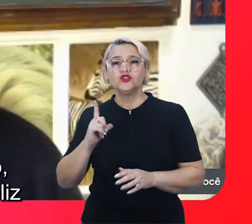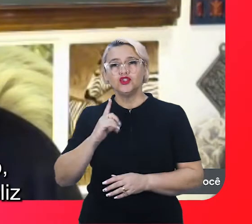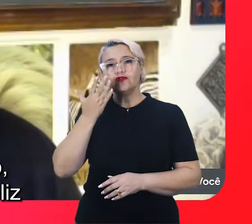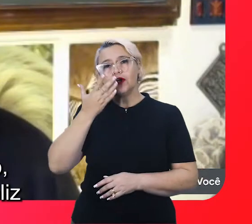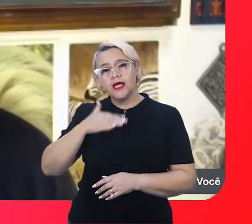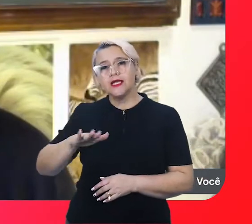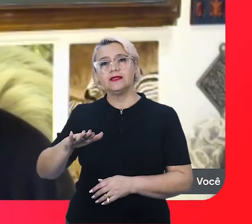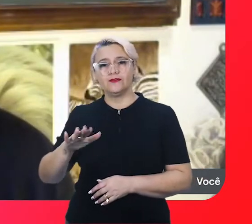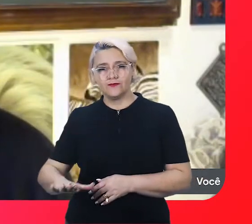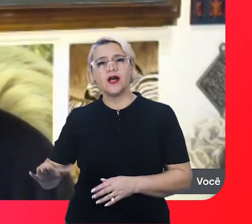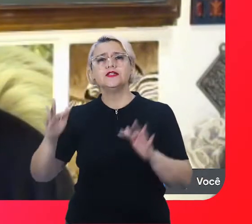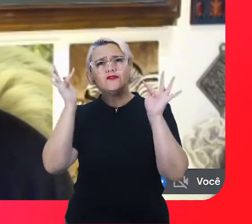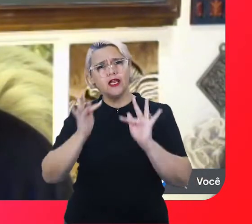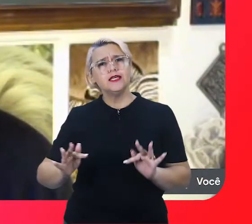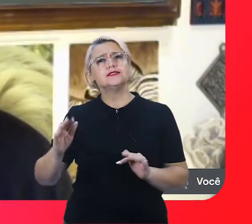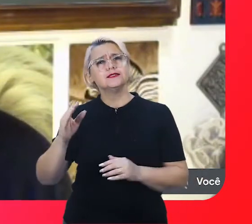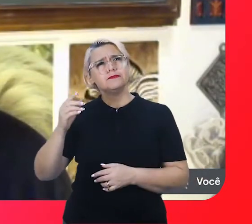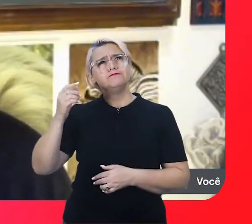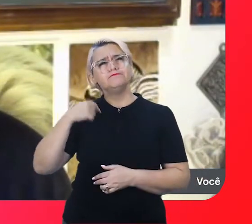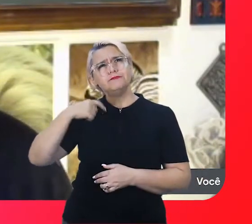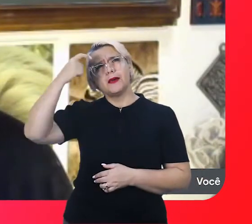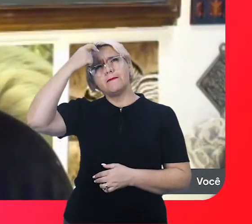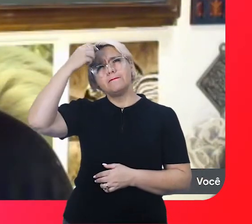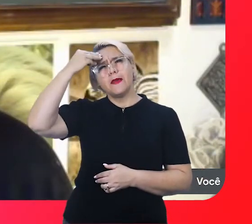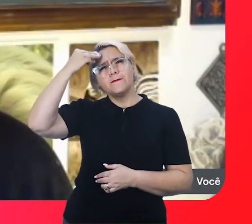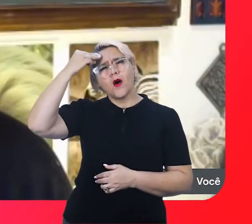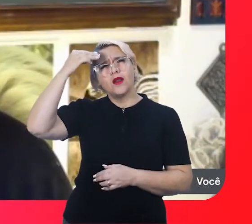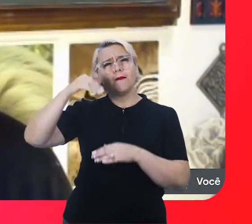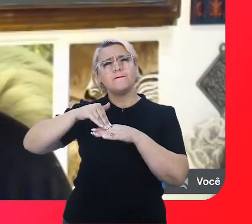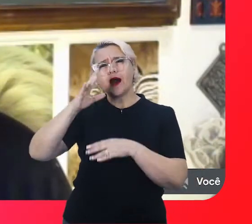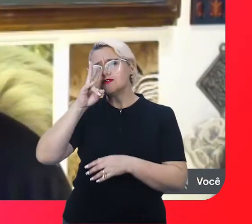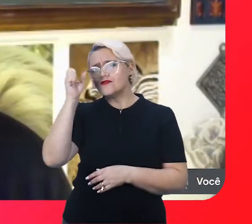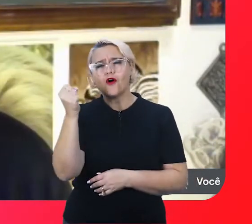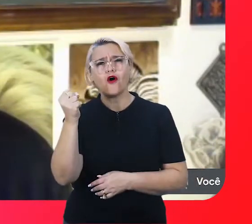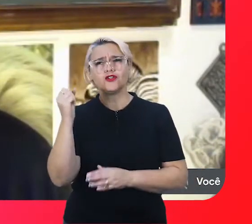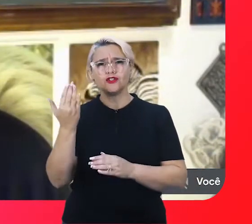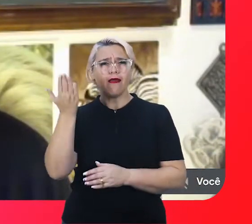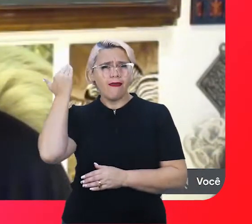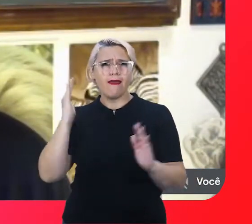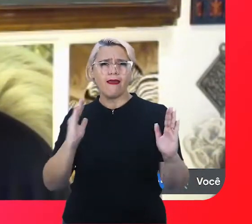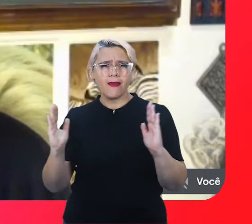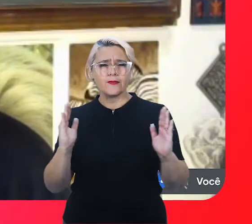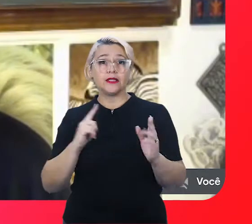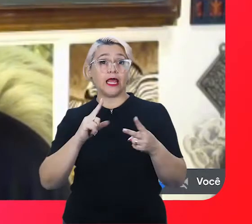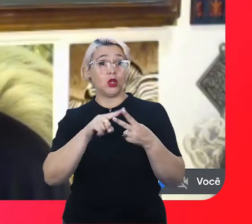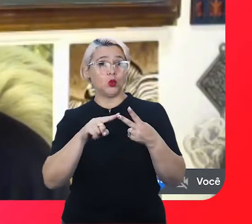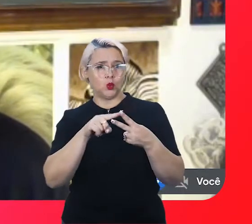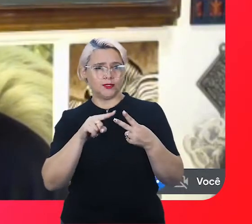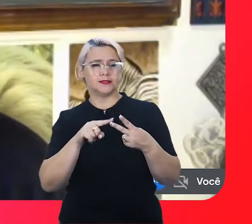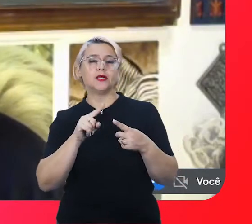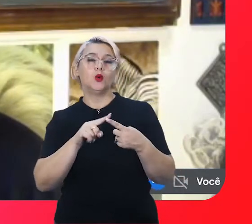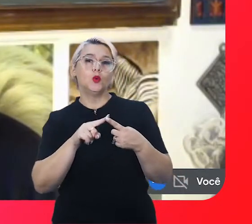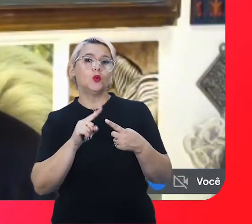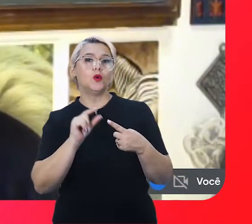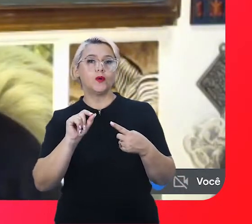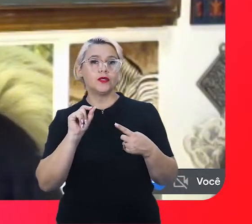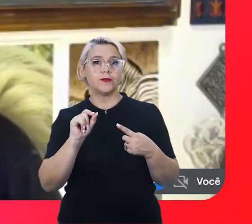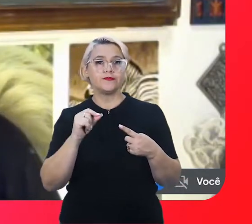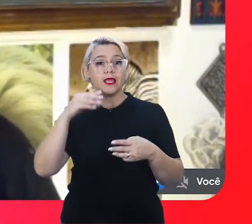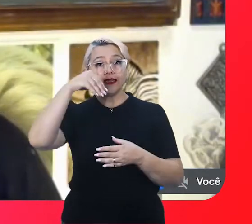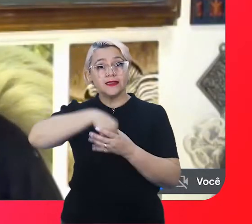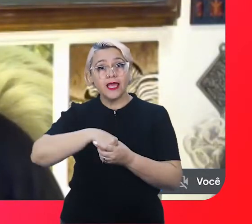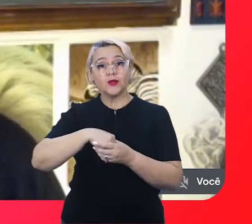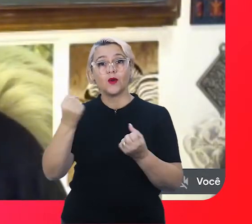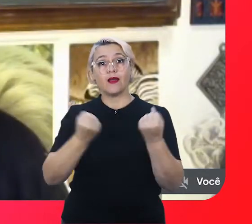infância assim feliz e a memória mais forte que eu tenho da infância, aliás, são duas. É uma de ir na Kombi do